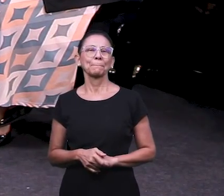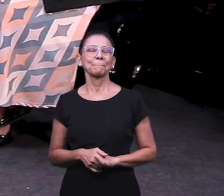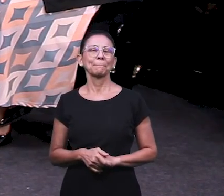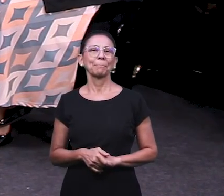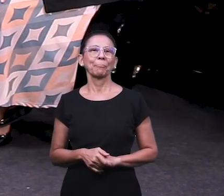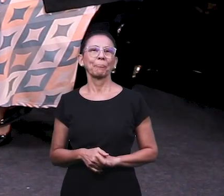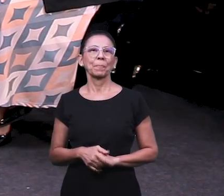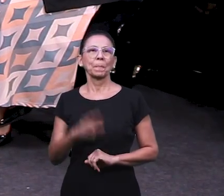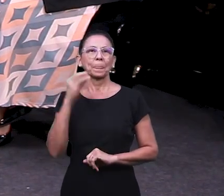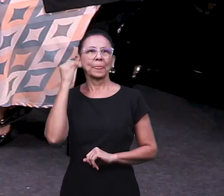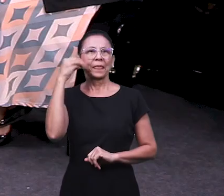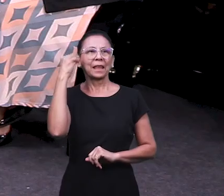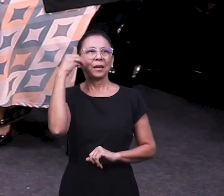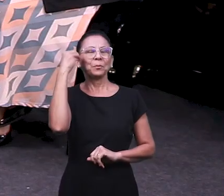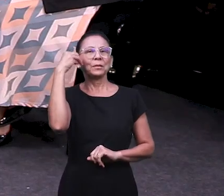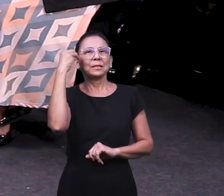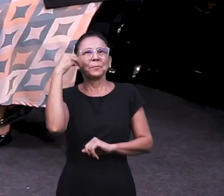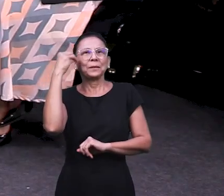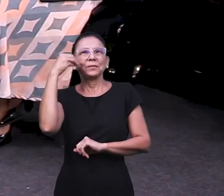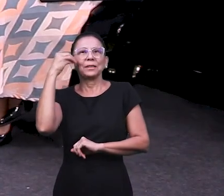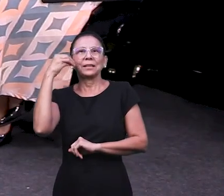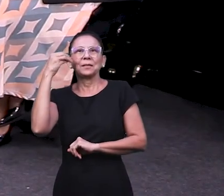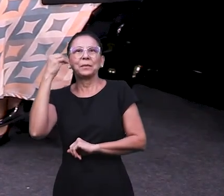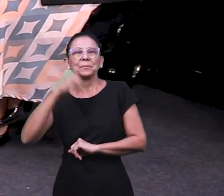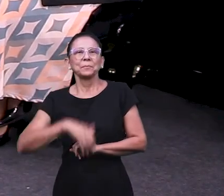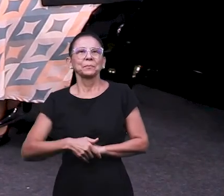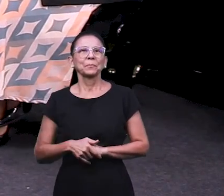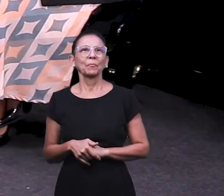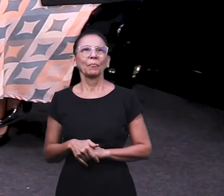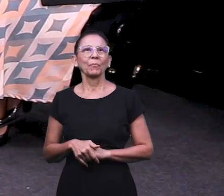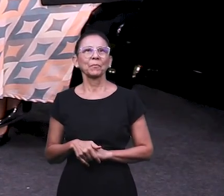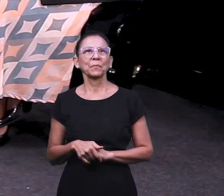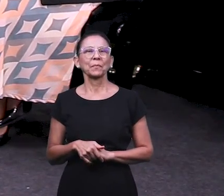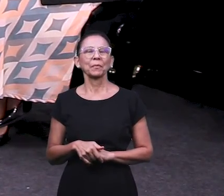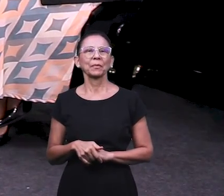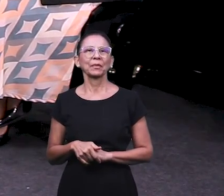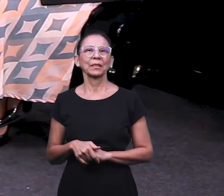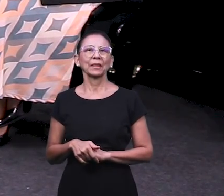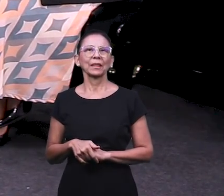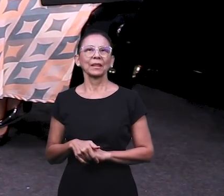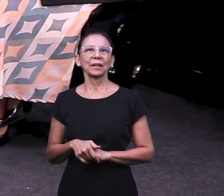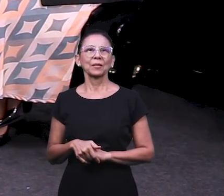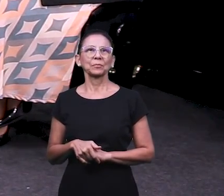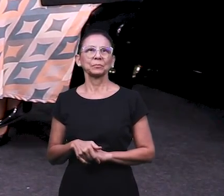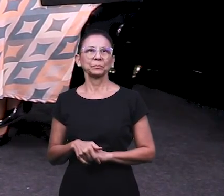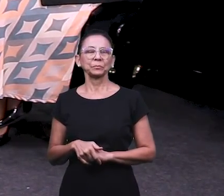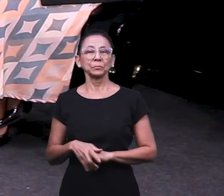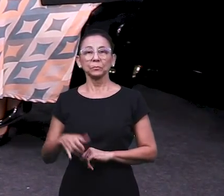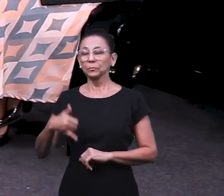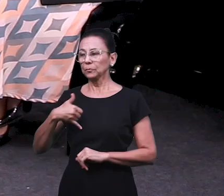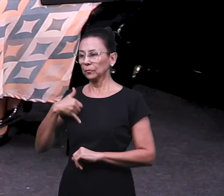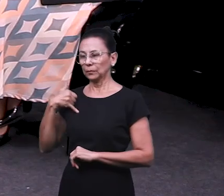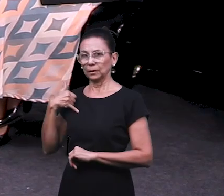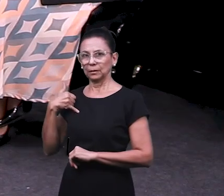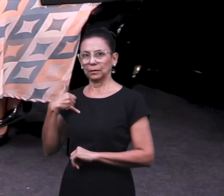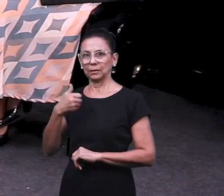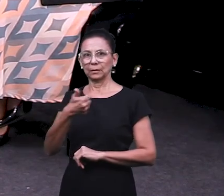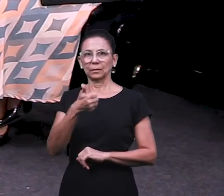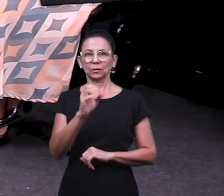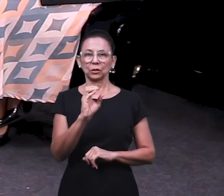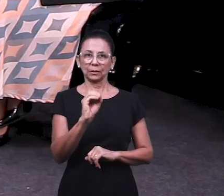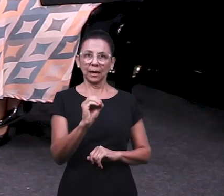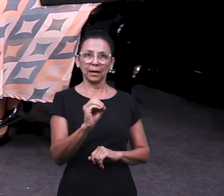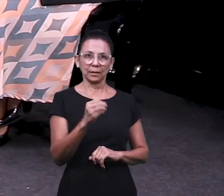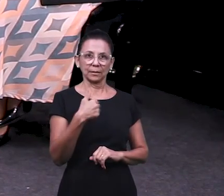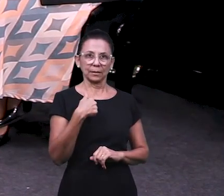algumas vezes, mas eu gosto de repetir experiência. Eu sou assim, às vezes é porque eu esqueço que eu contei. Quando eu tinha 10 anos de idade, eu estive